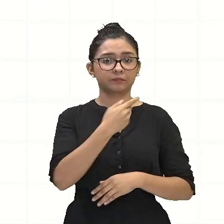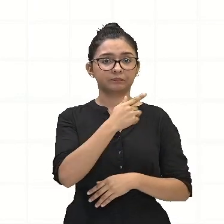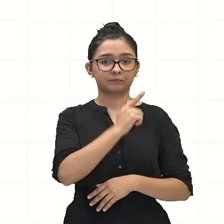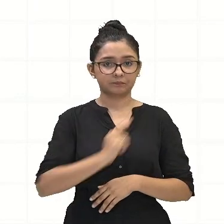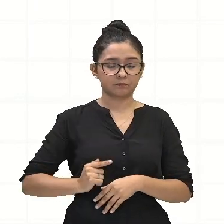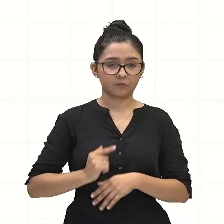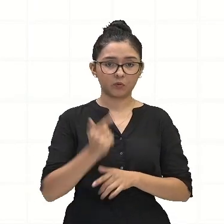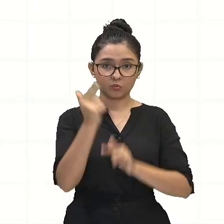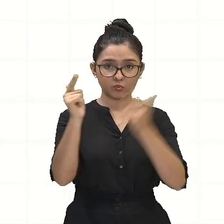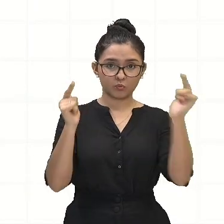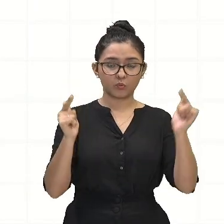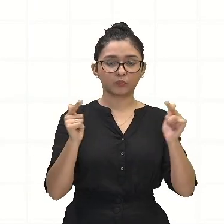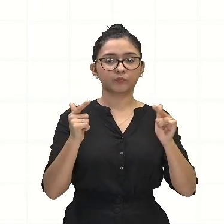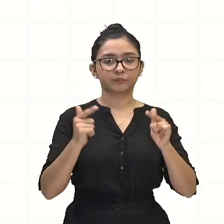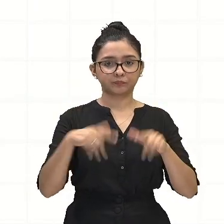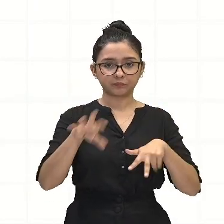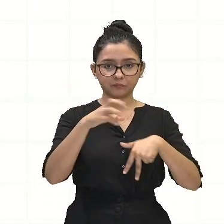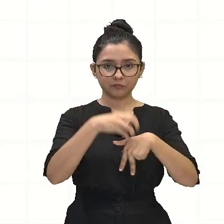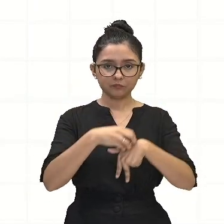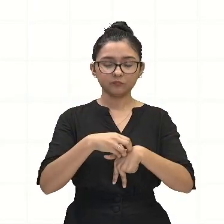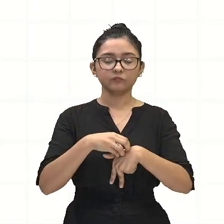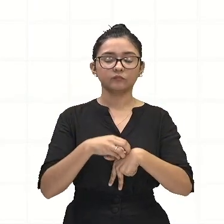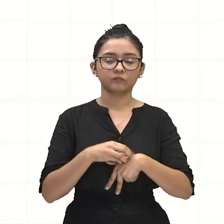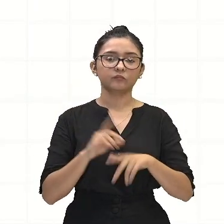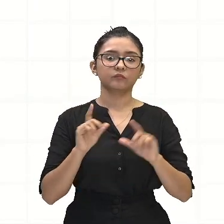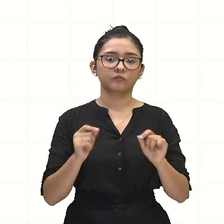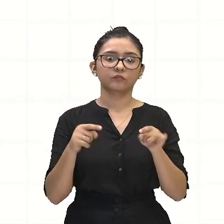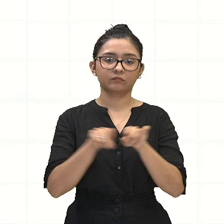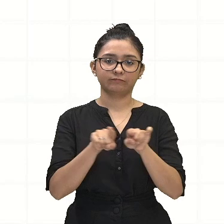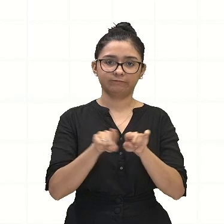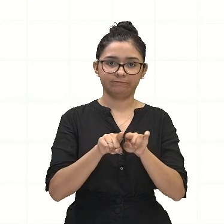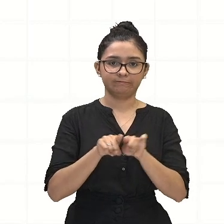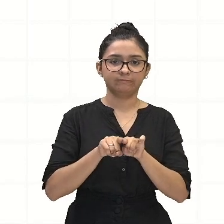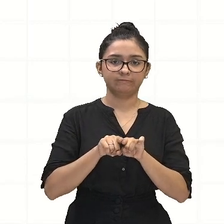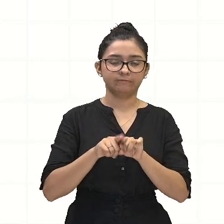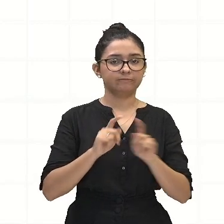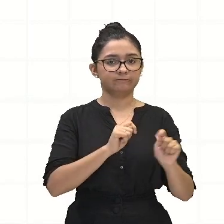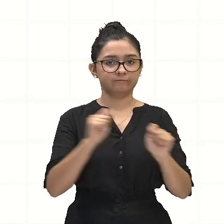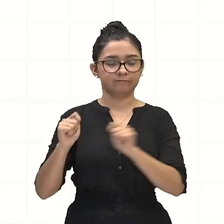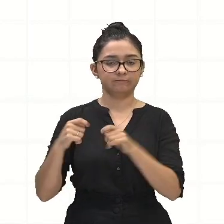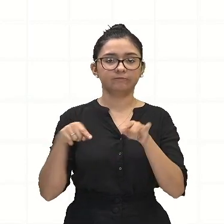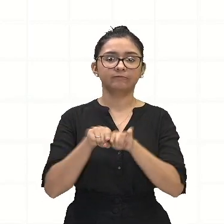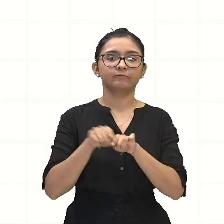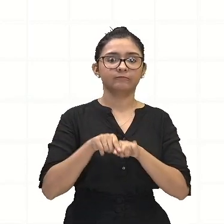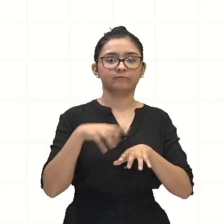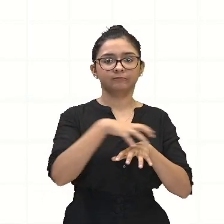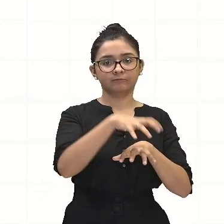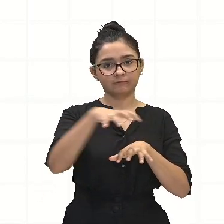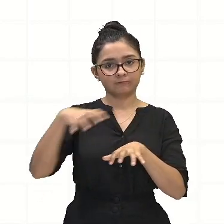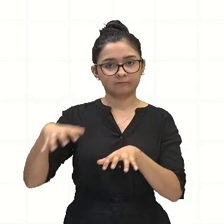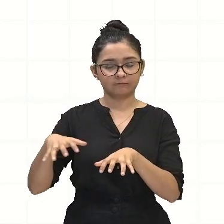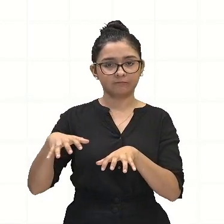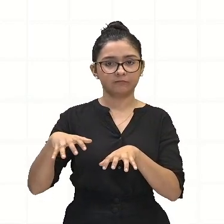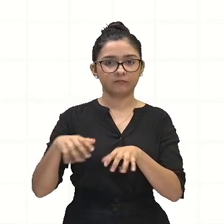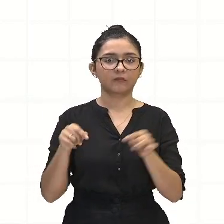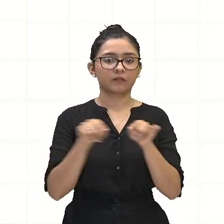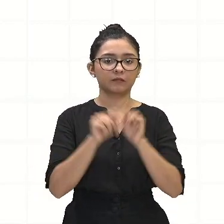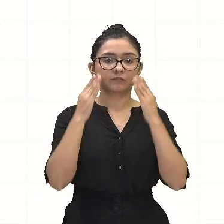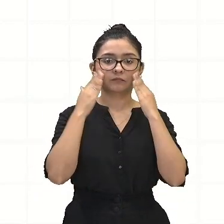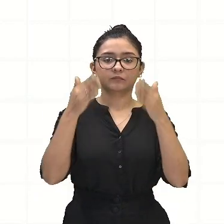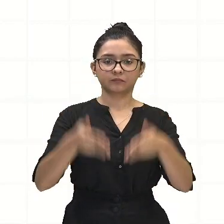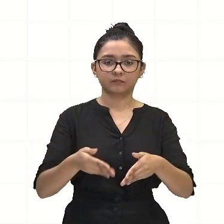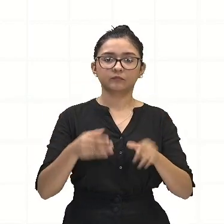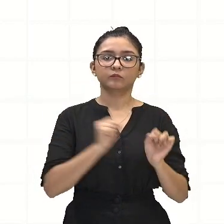governar outros reis e vai passar a aglutinar esses reinos e centralizar